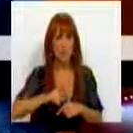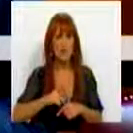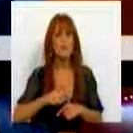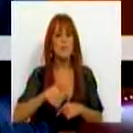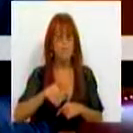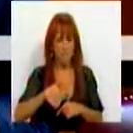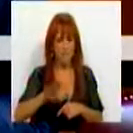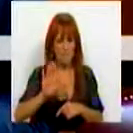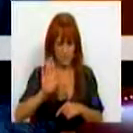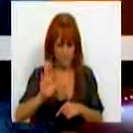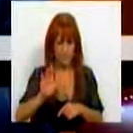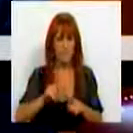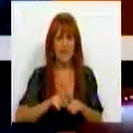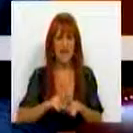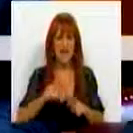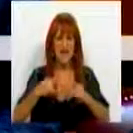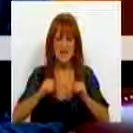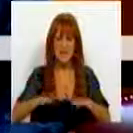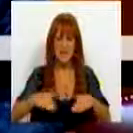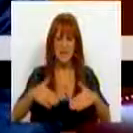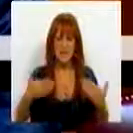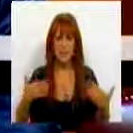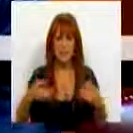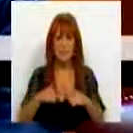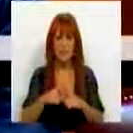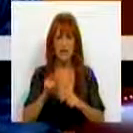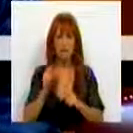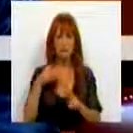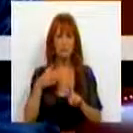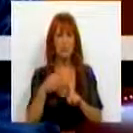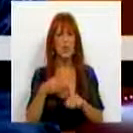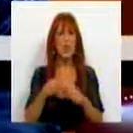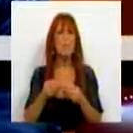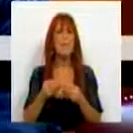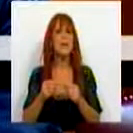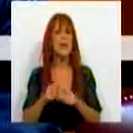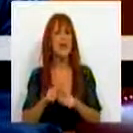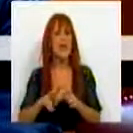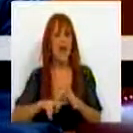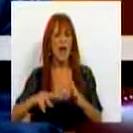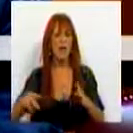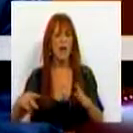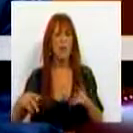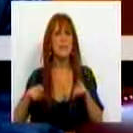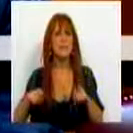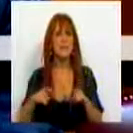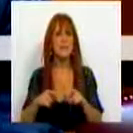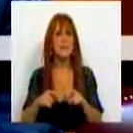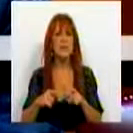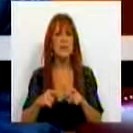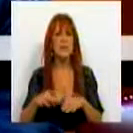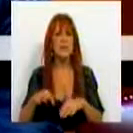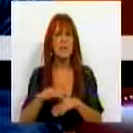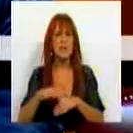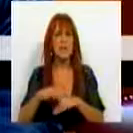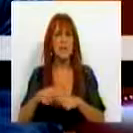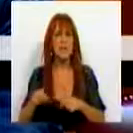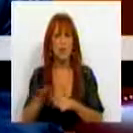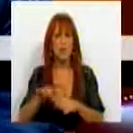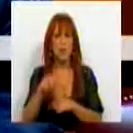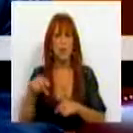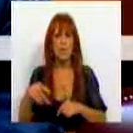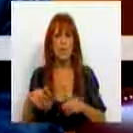tomará uma iniciativa concreta em matéria da reforma da arquitetura da zona euro e